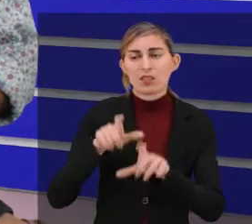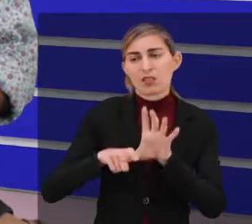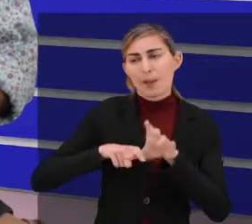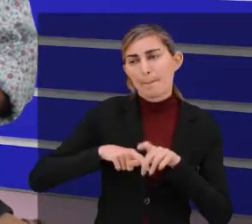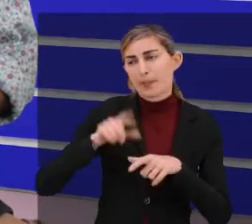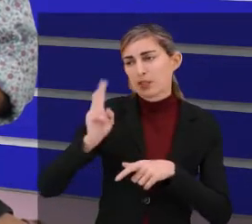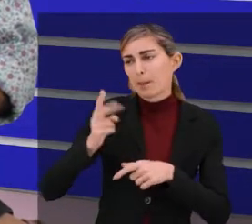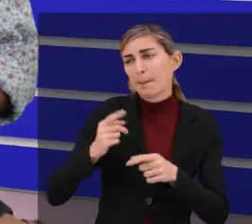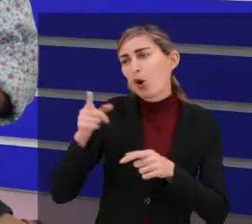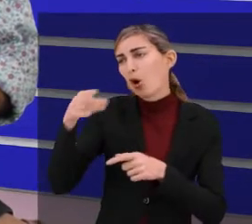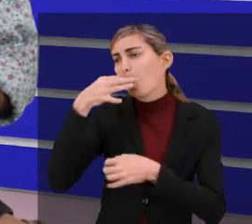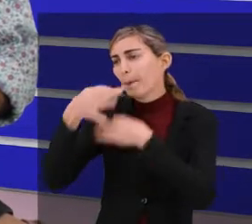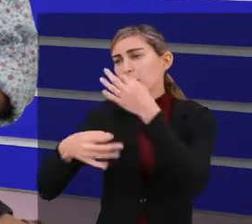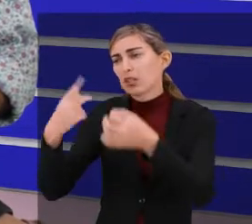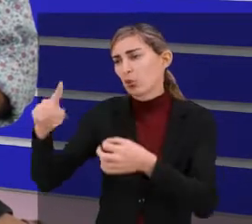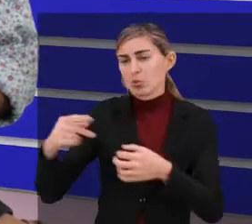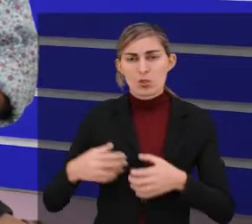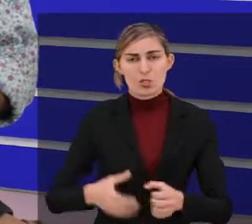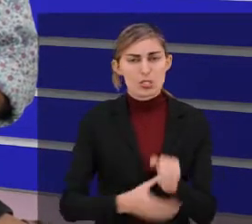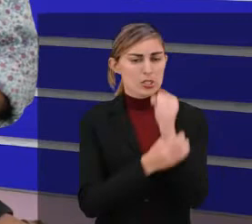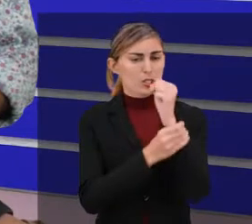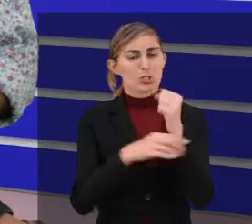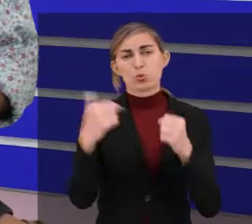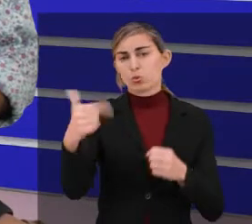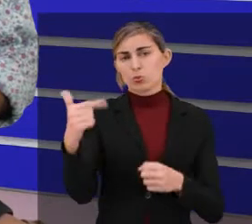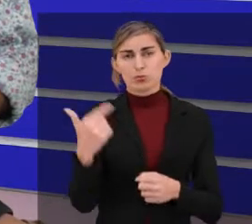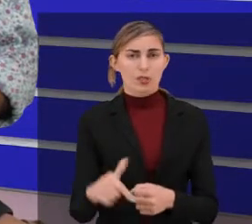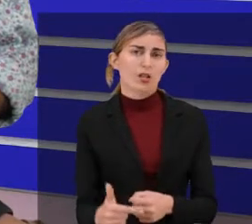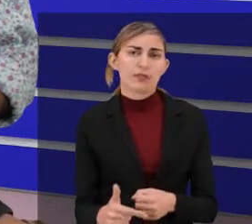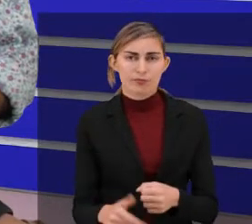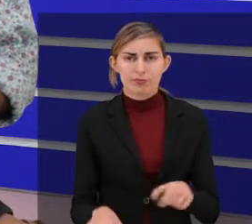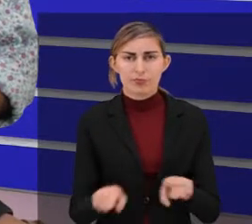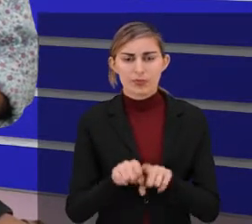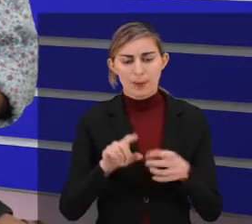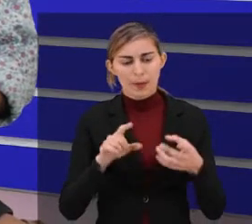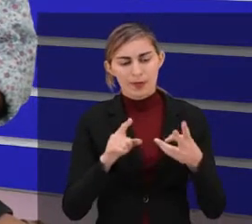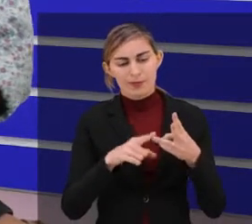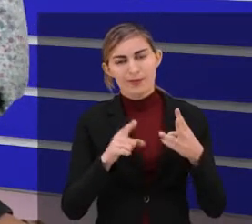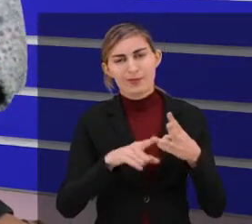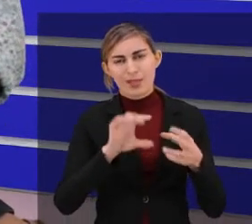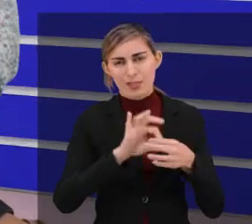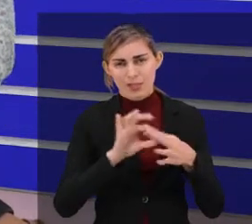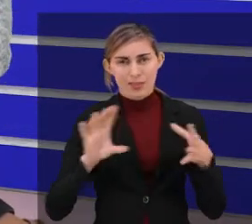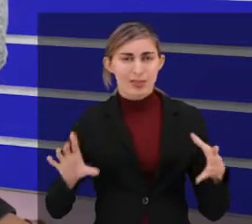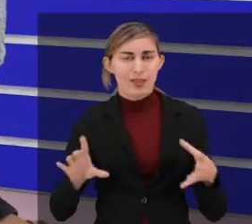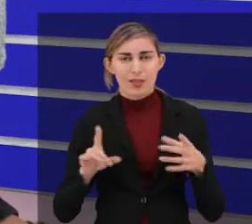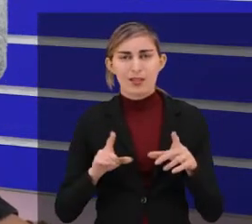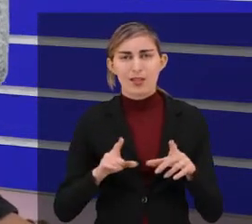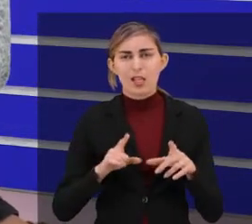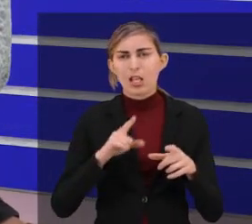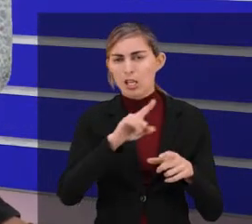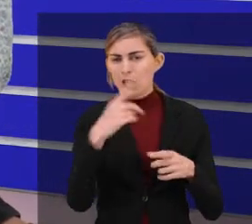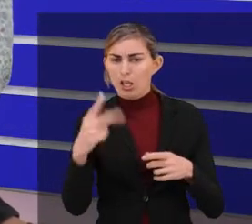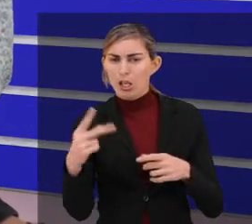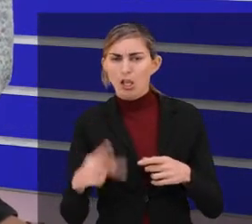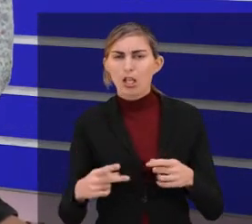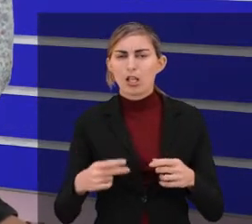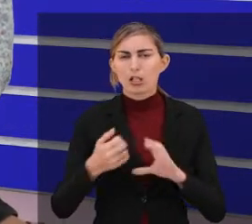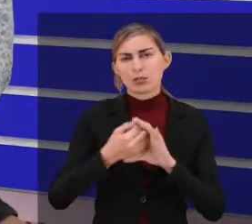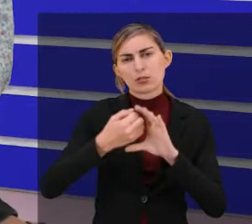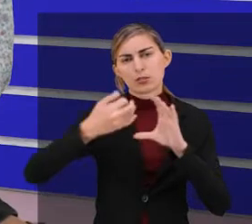outros e são inseguros. Temos também os desapegados. Eles